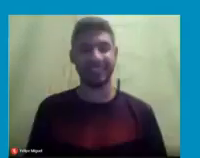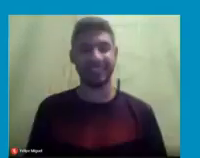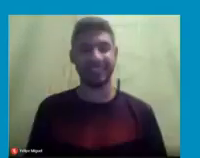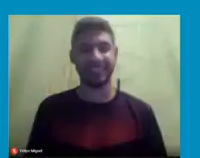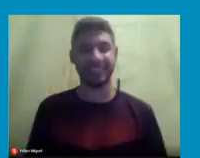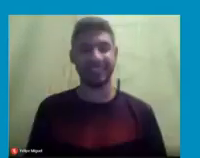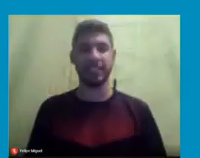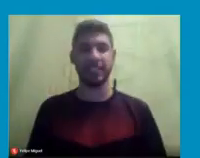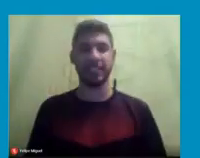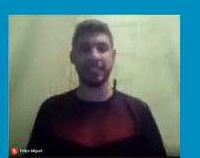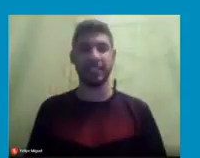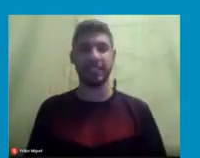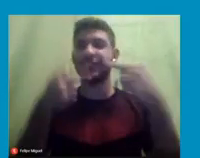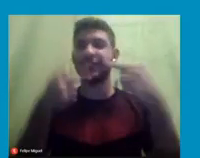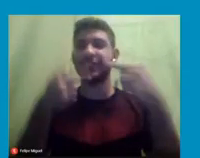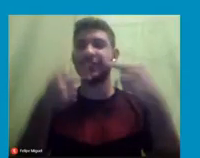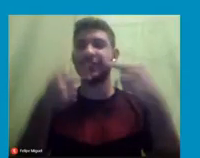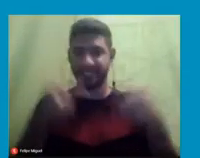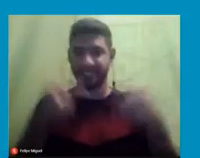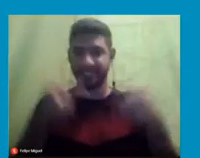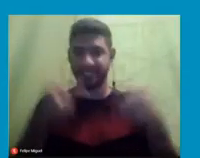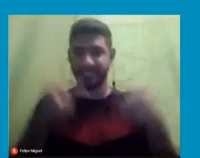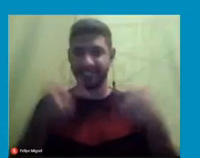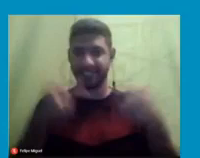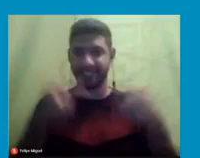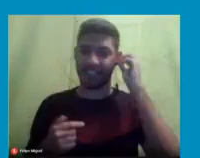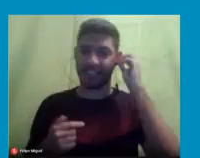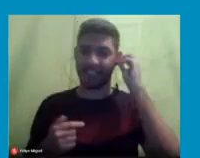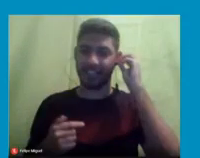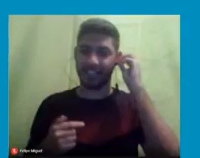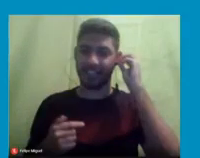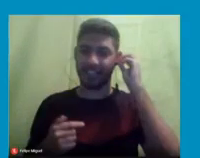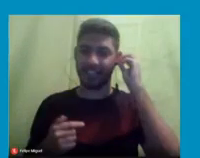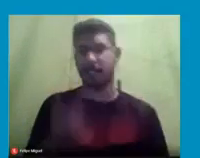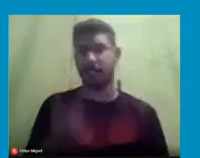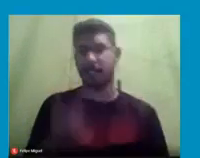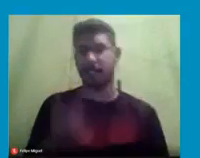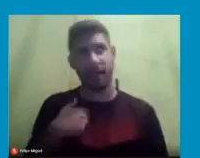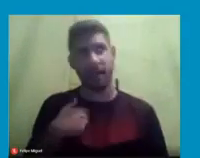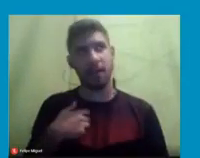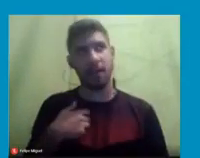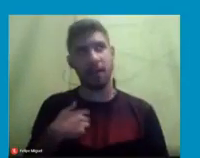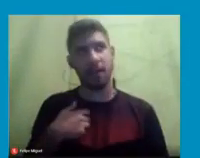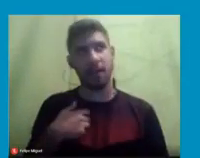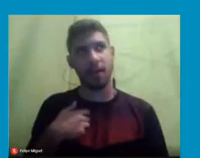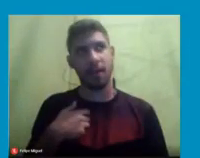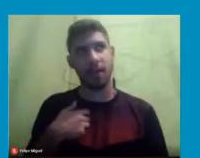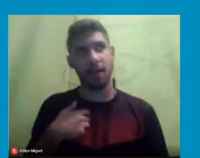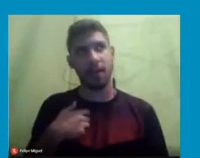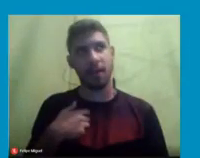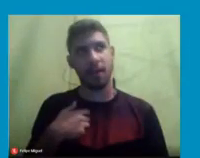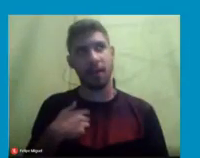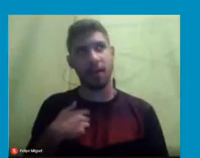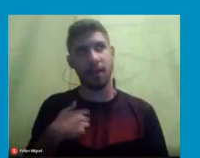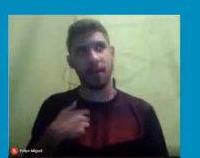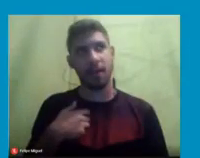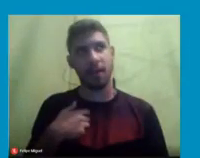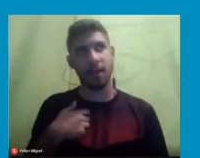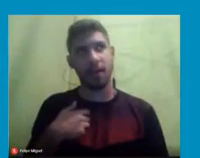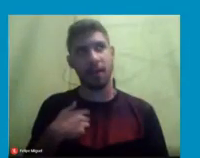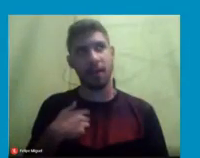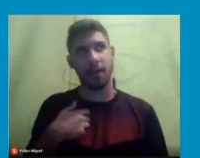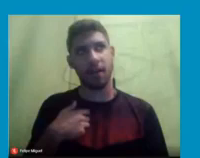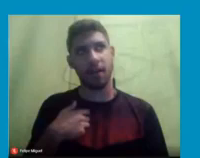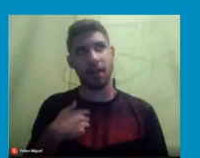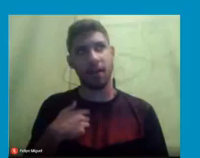a gente tava num debate e eu ali ainda, eu estava estava com a colação do livro,